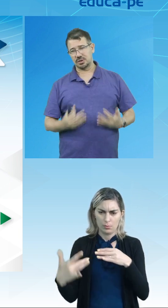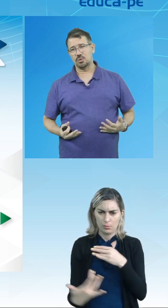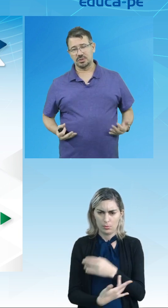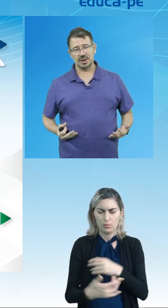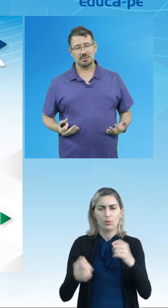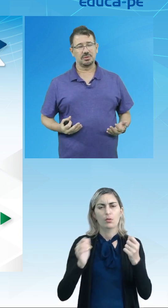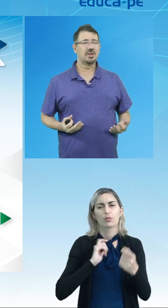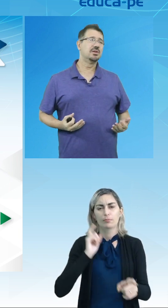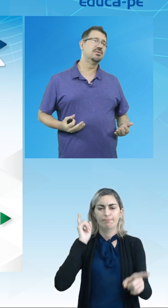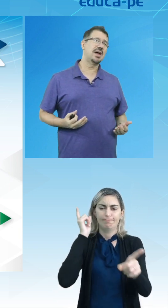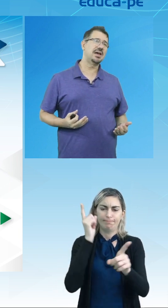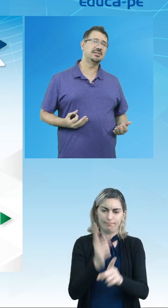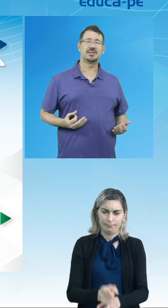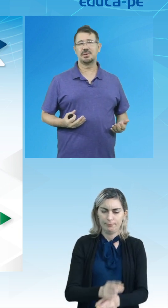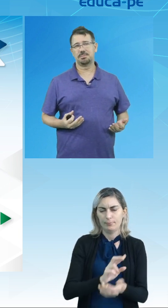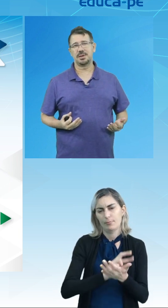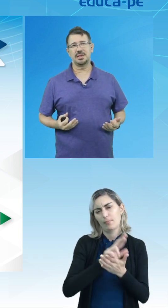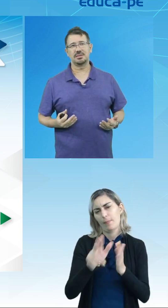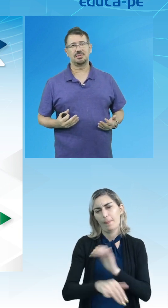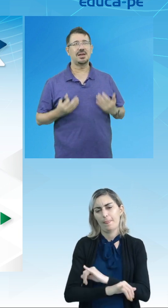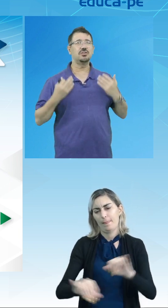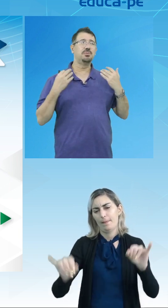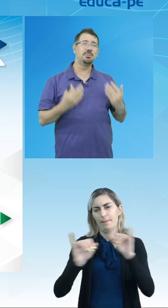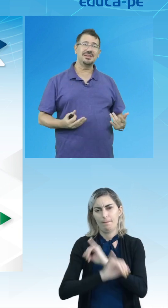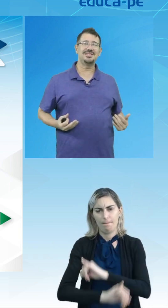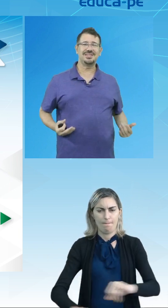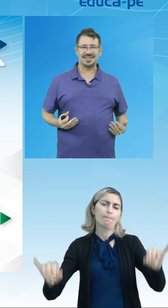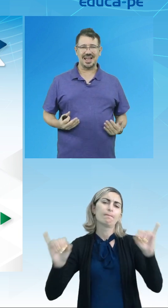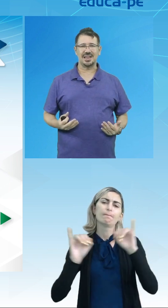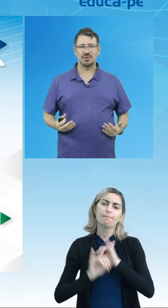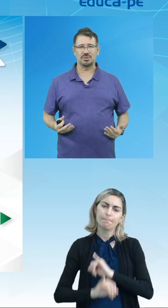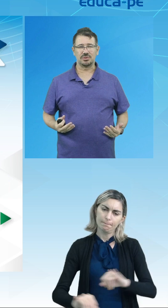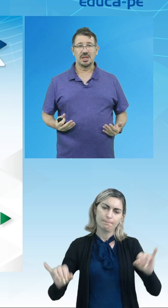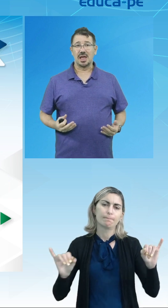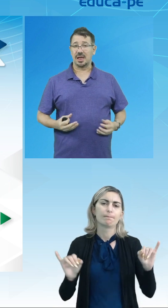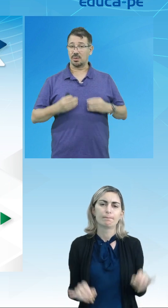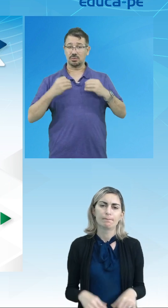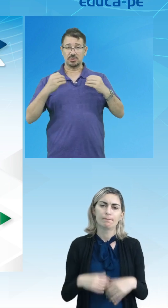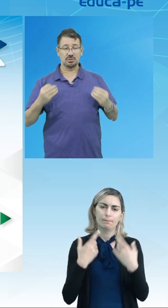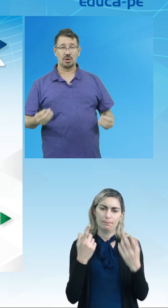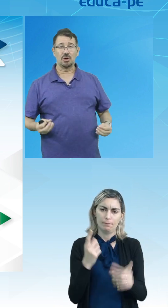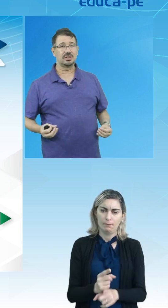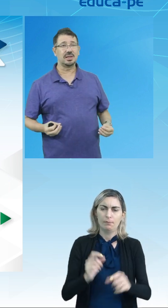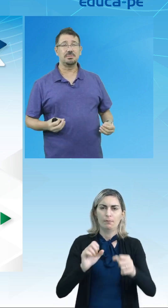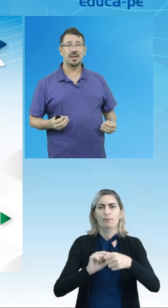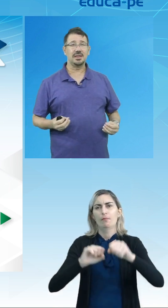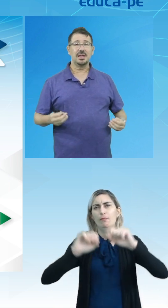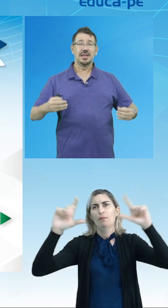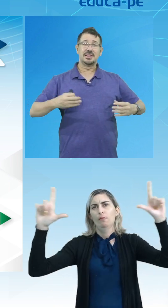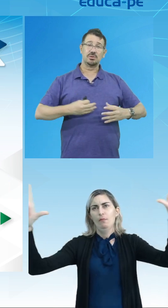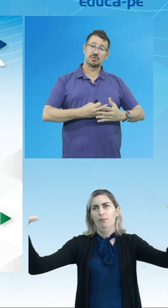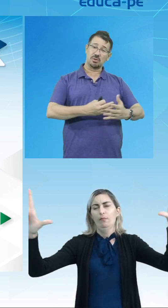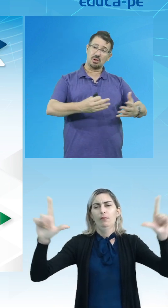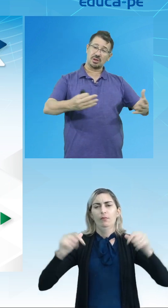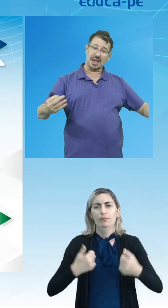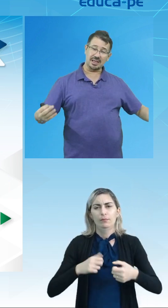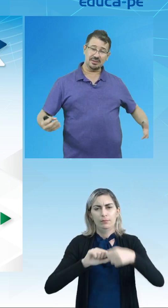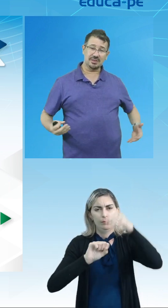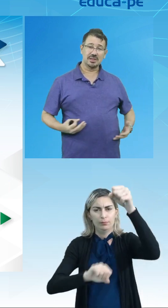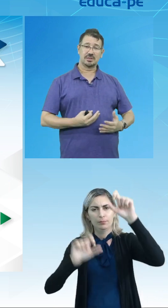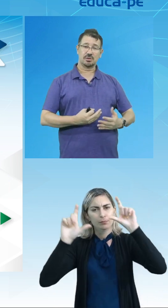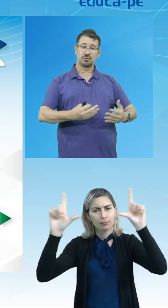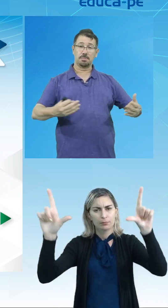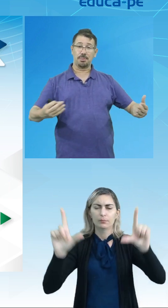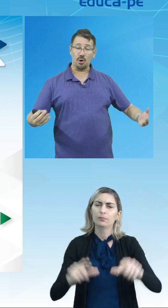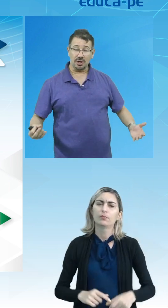nós encontramos várias campanhas, vários publicitários, o outdoor também. Então, são